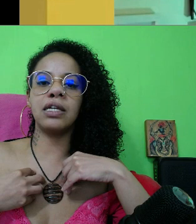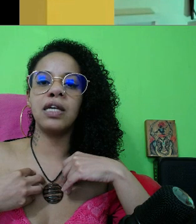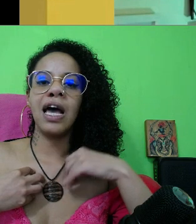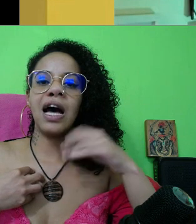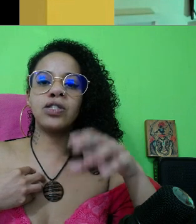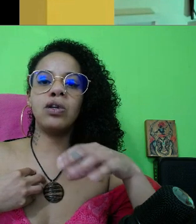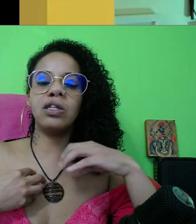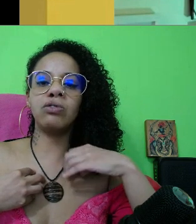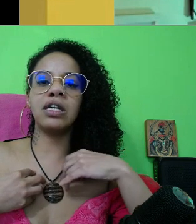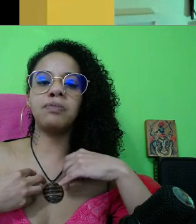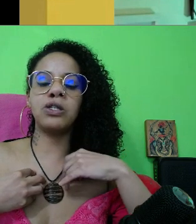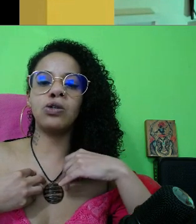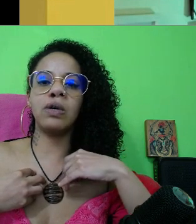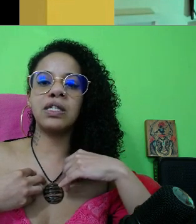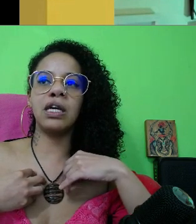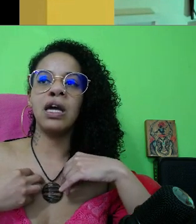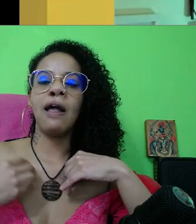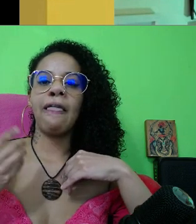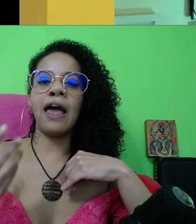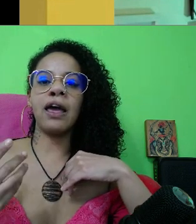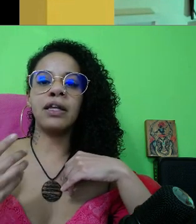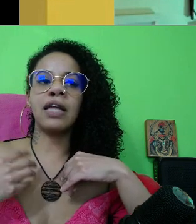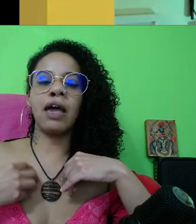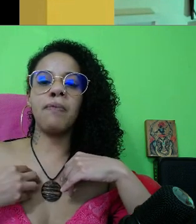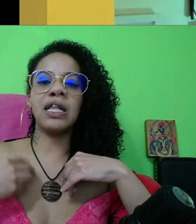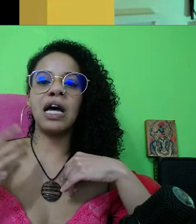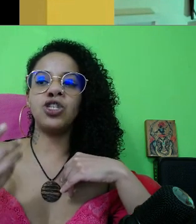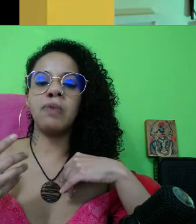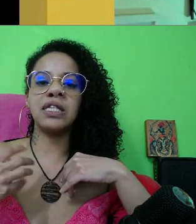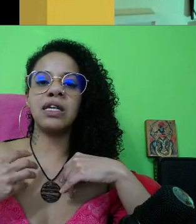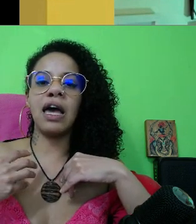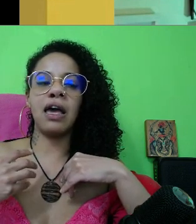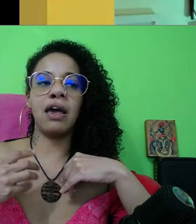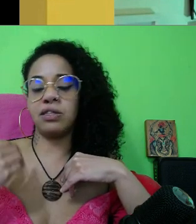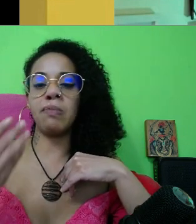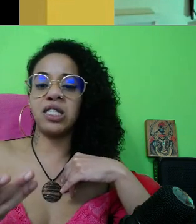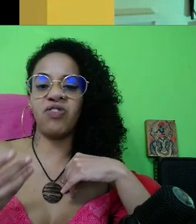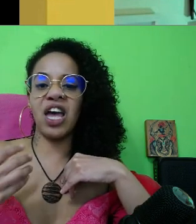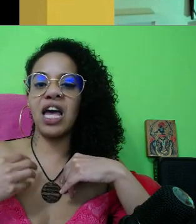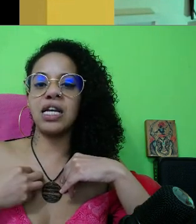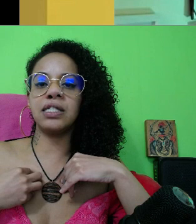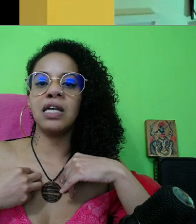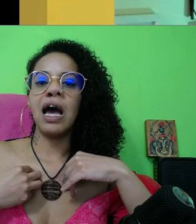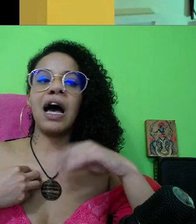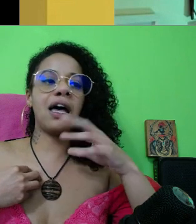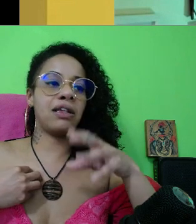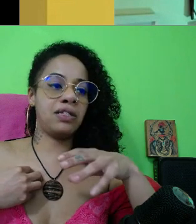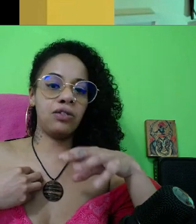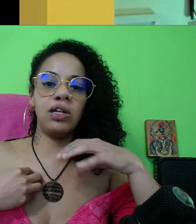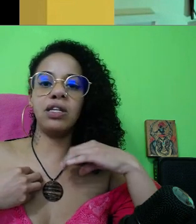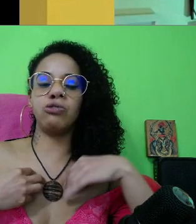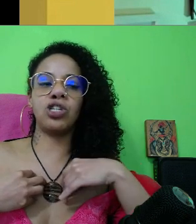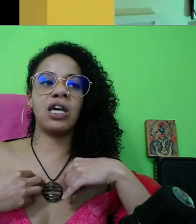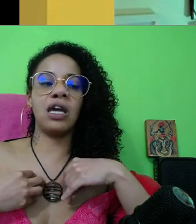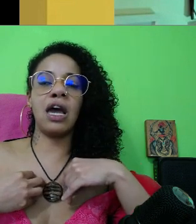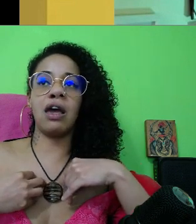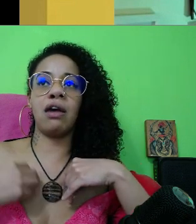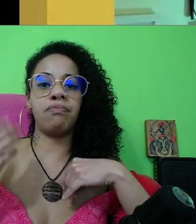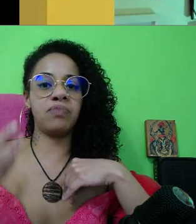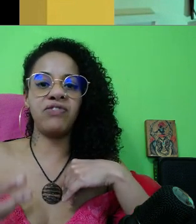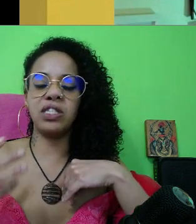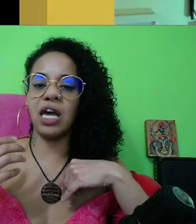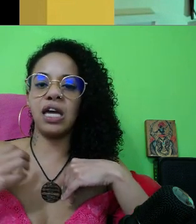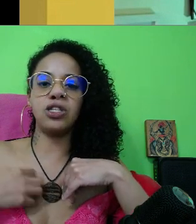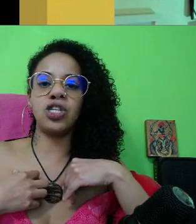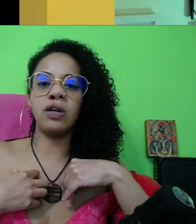pretas a solidão das pessoas que têm uma idade mais que são mais velhas a solidão de quem